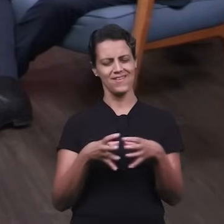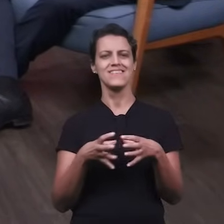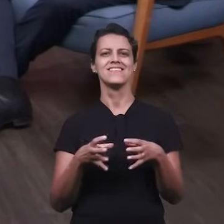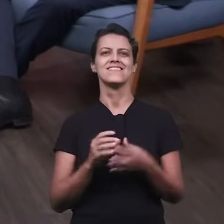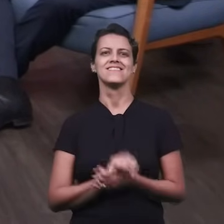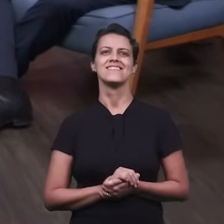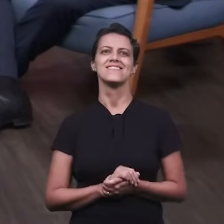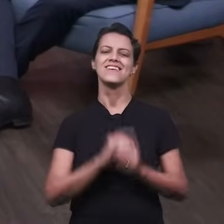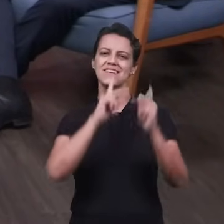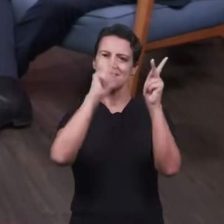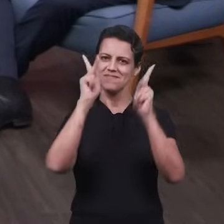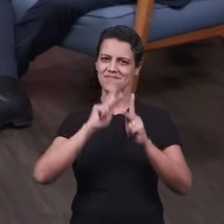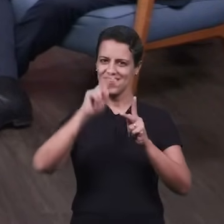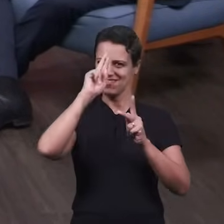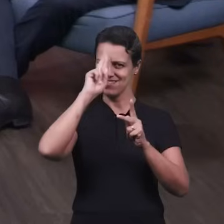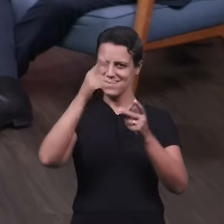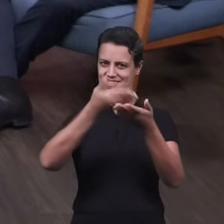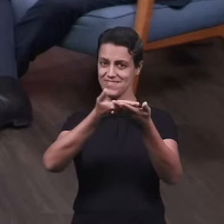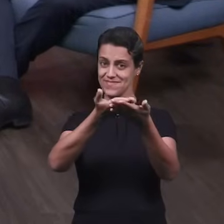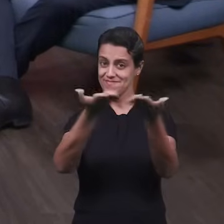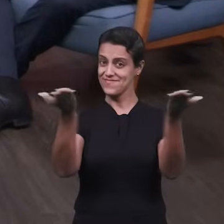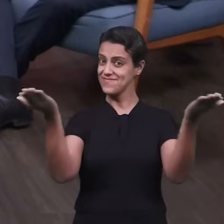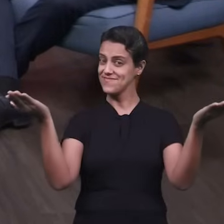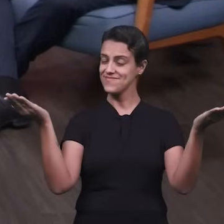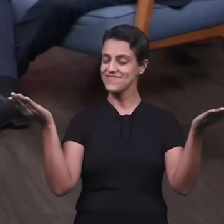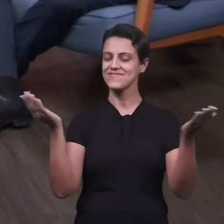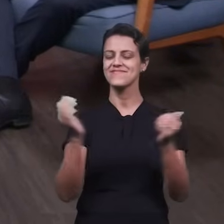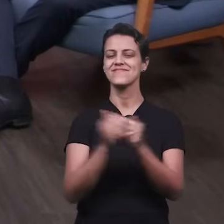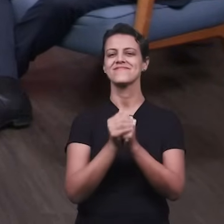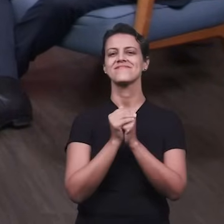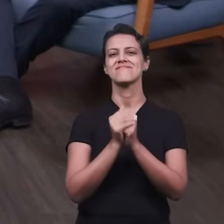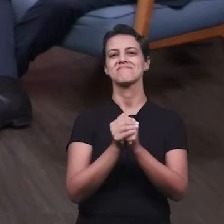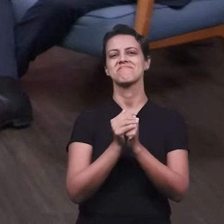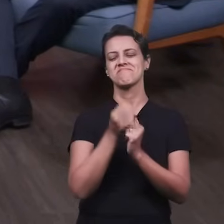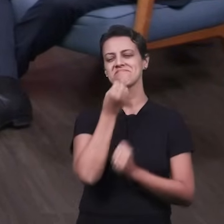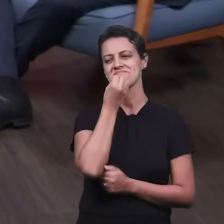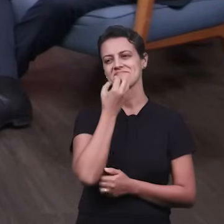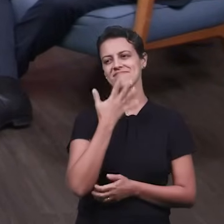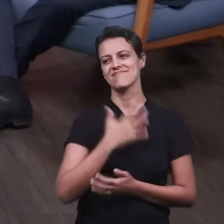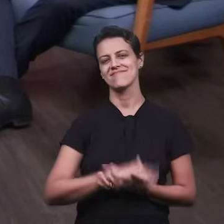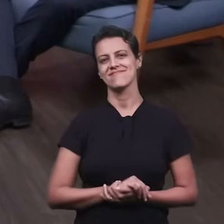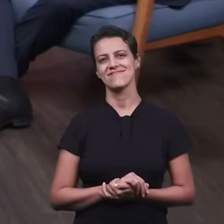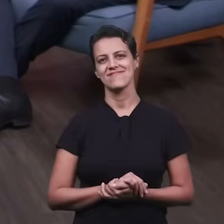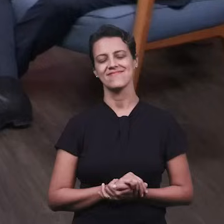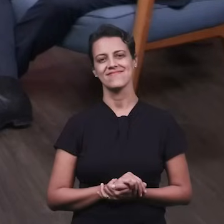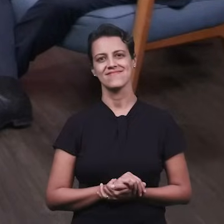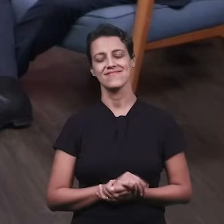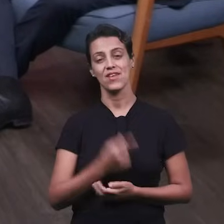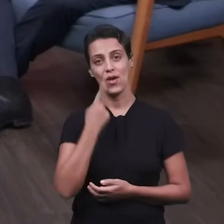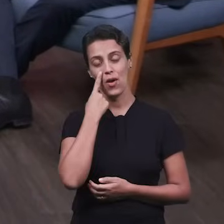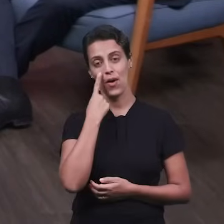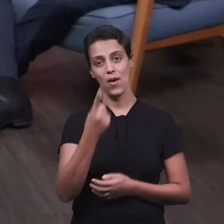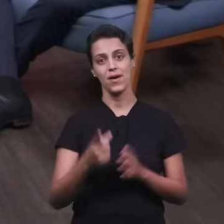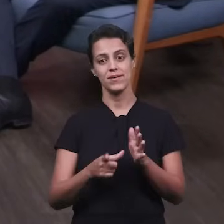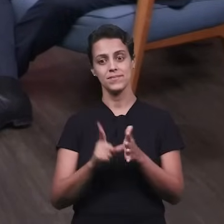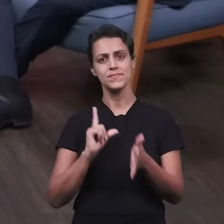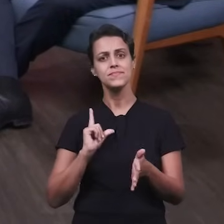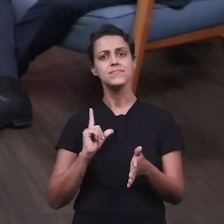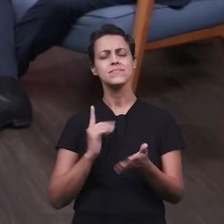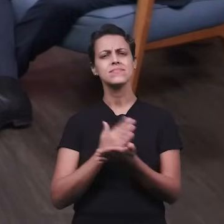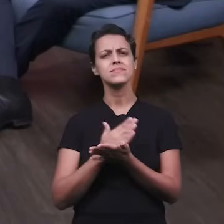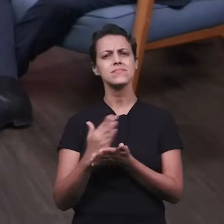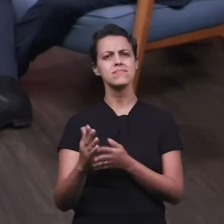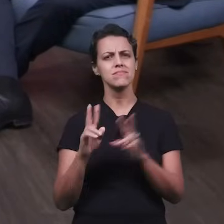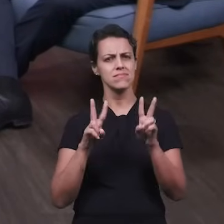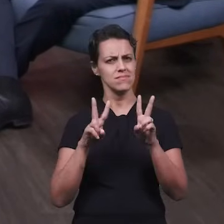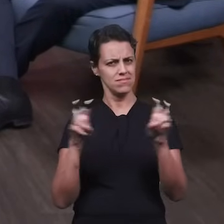senhor Adriano. A paz do Senhor a todos. Amém, que coisa boa, né? Olha só, gente, antes da gente entrar